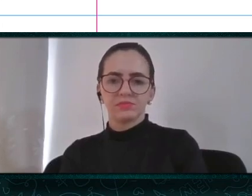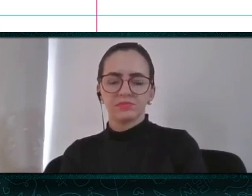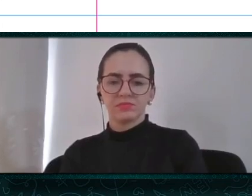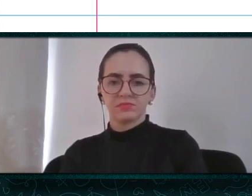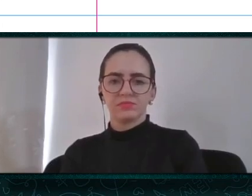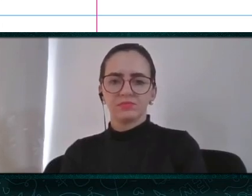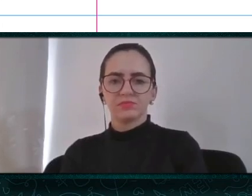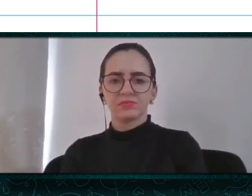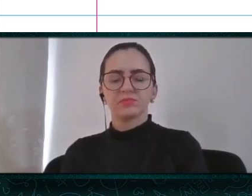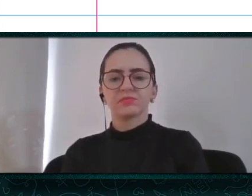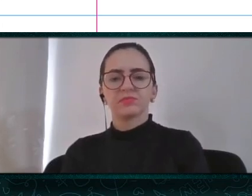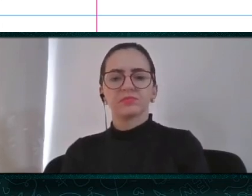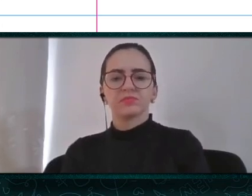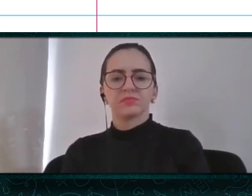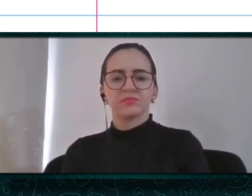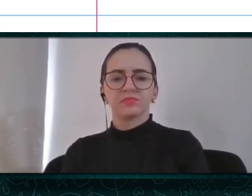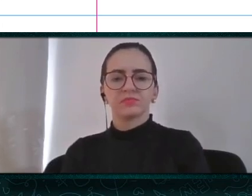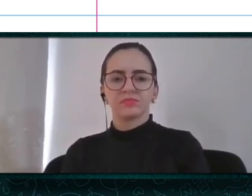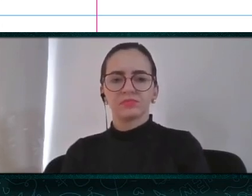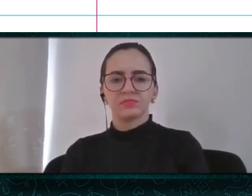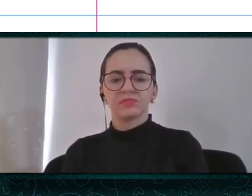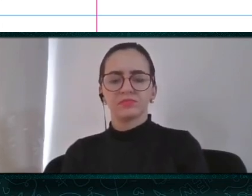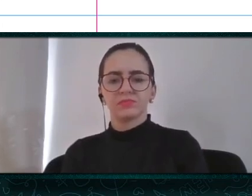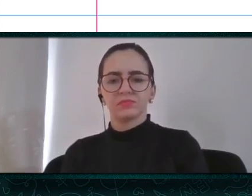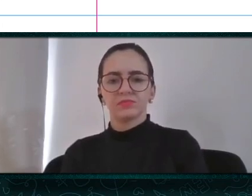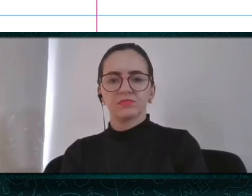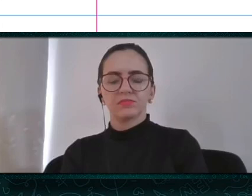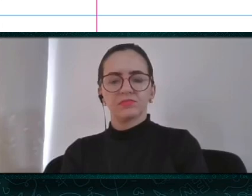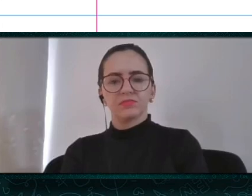HCl ele vai ter um volume